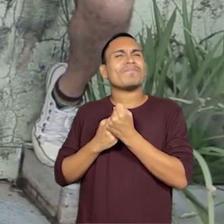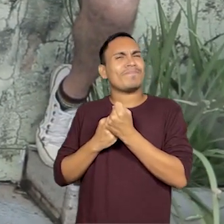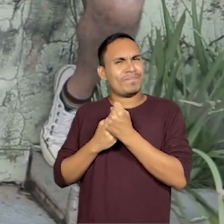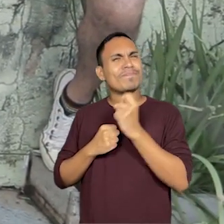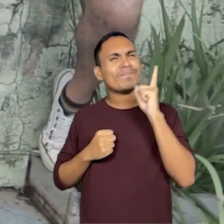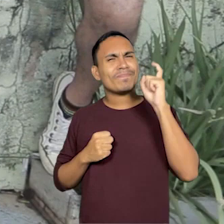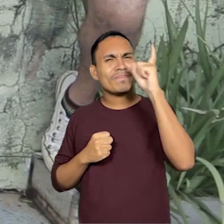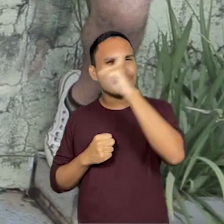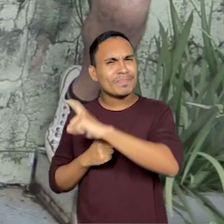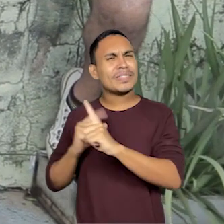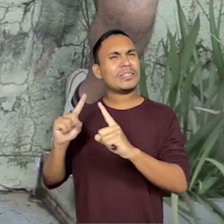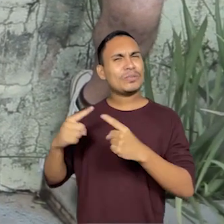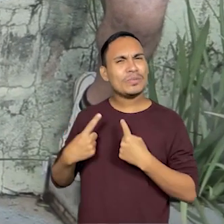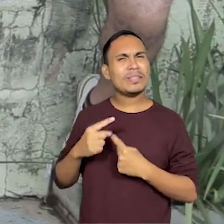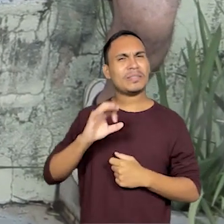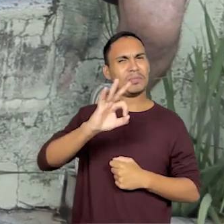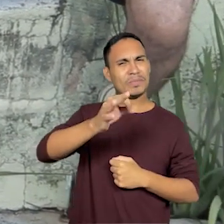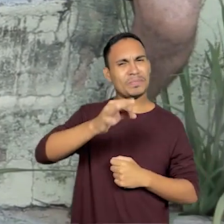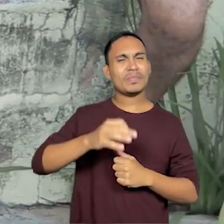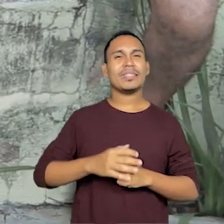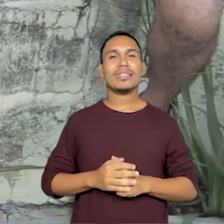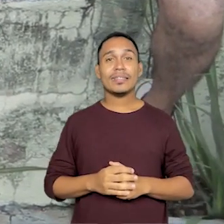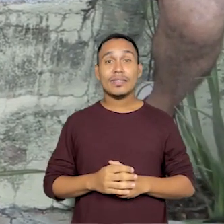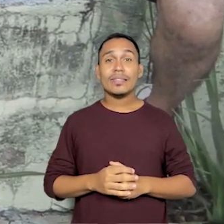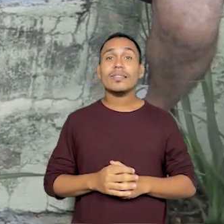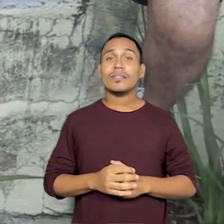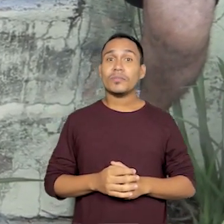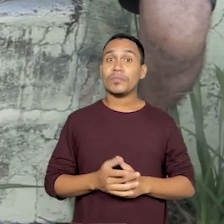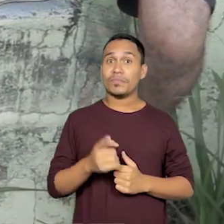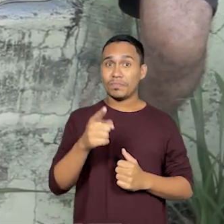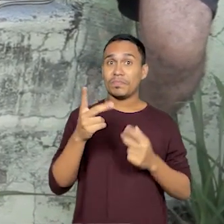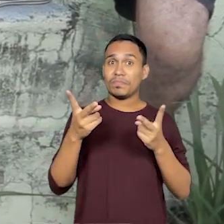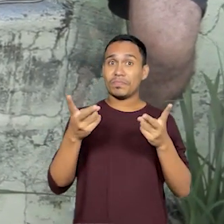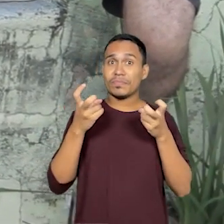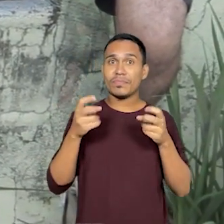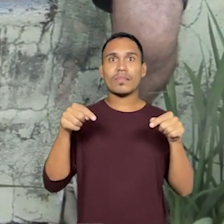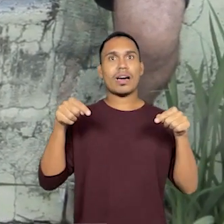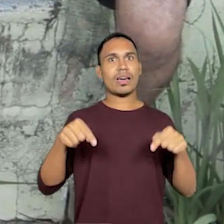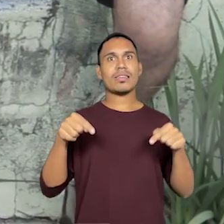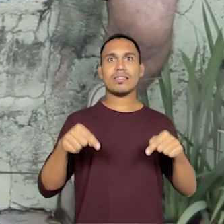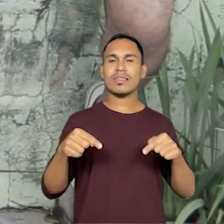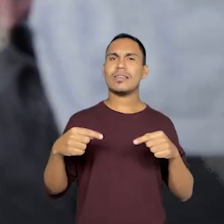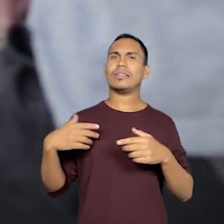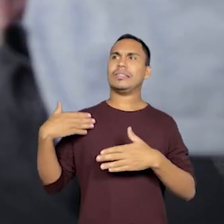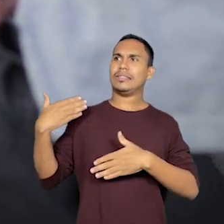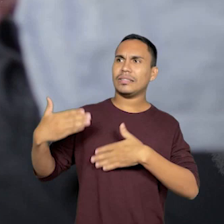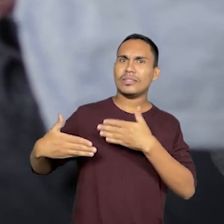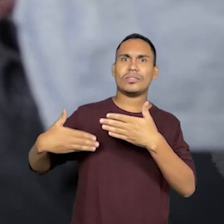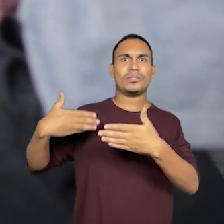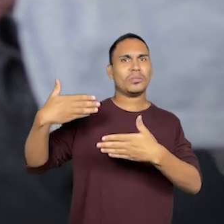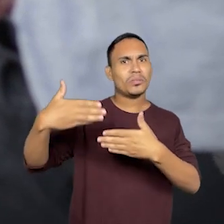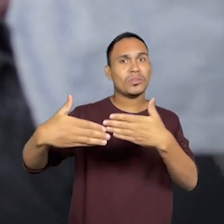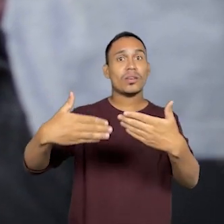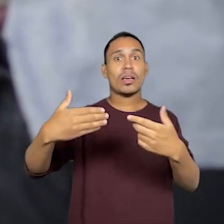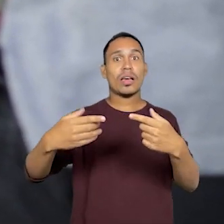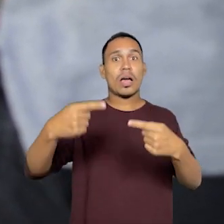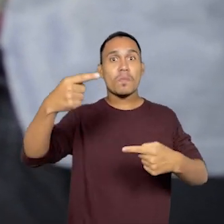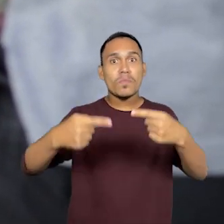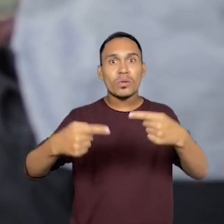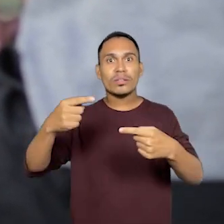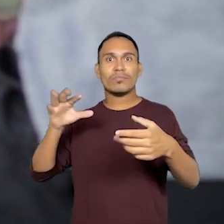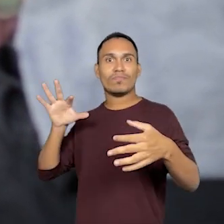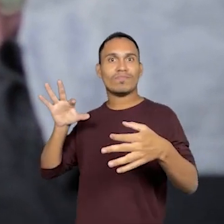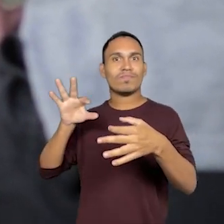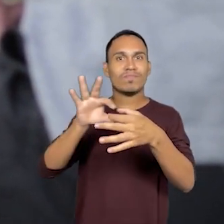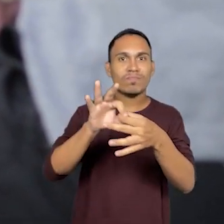adversas mesmo, sabe? E aí é que você vê como é que é a política disso, porque cada vez mais a política, ela quer o produto. Ela